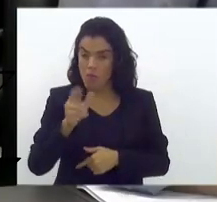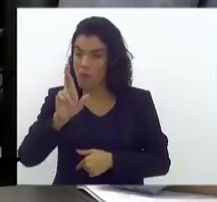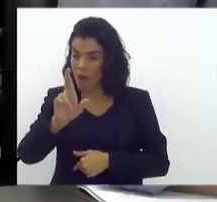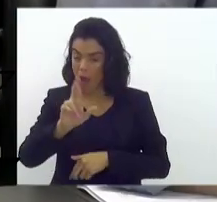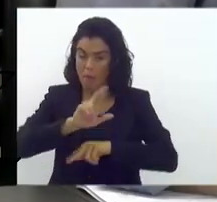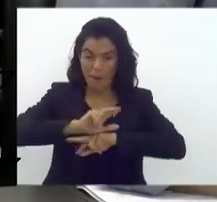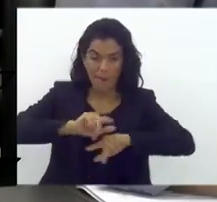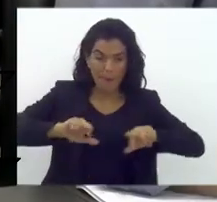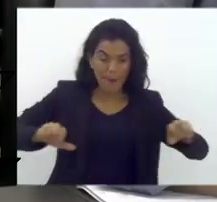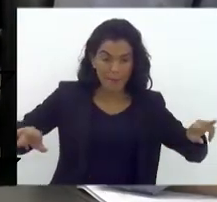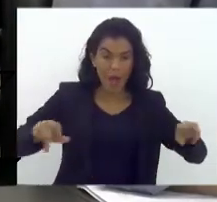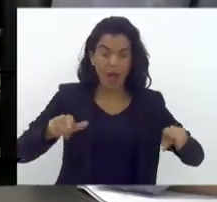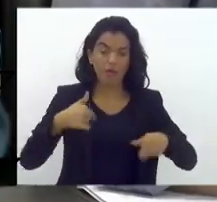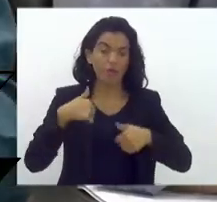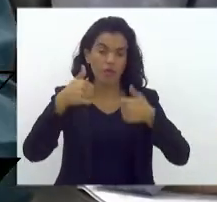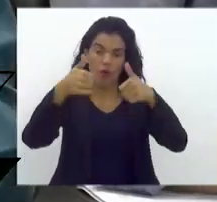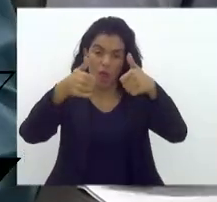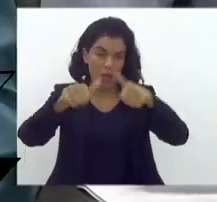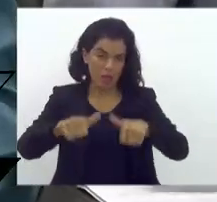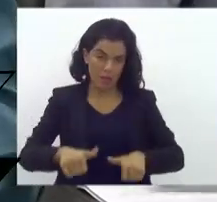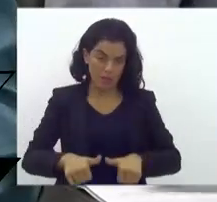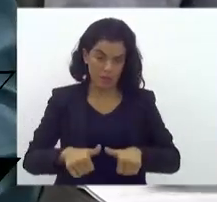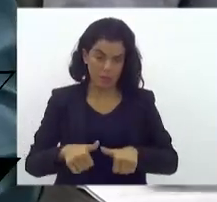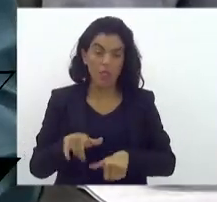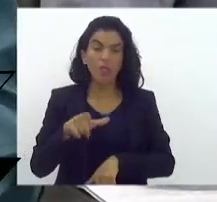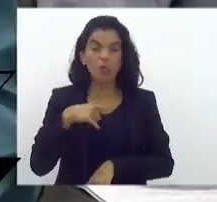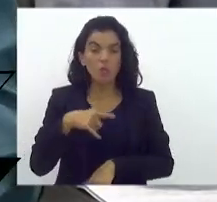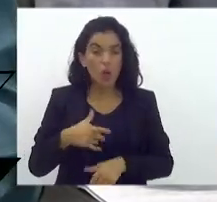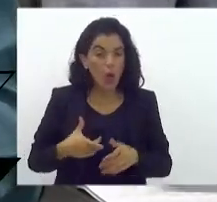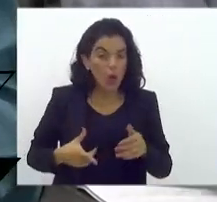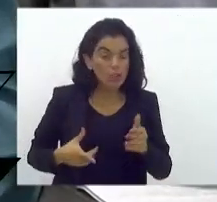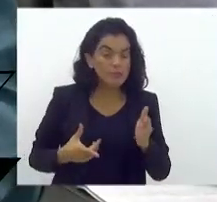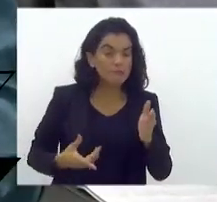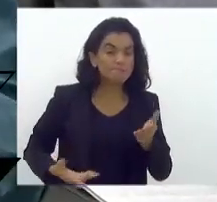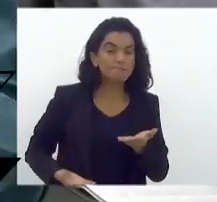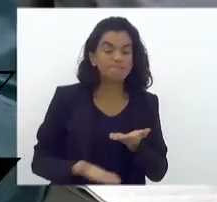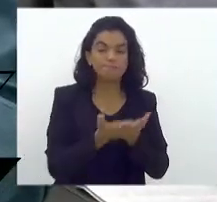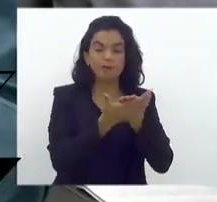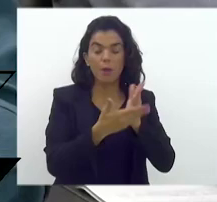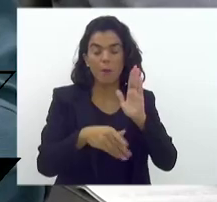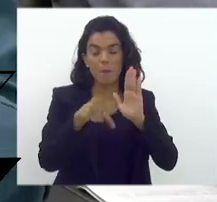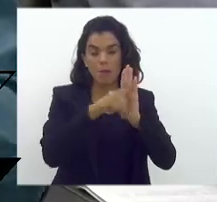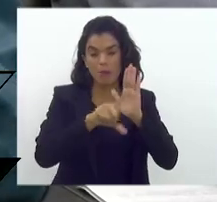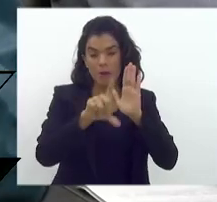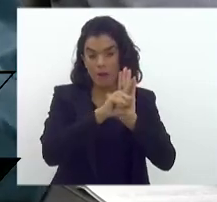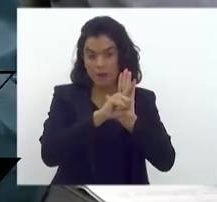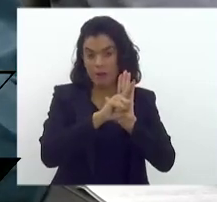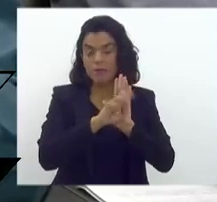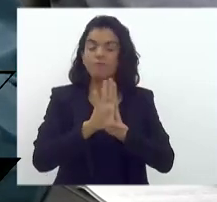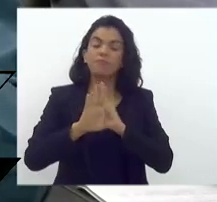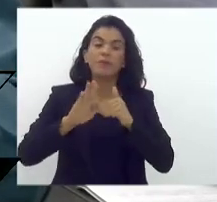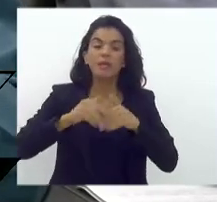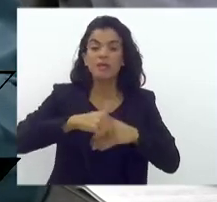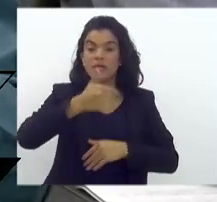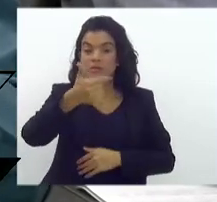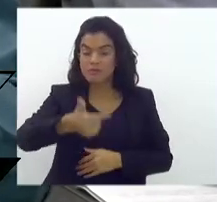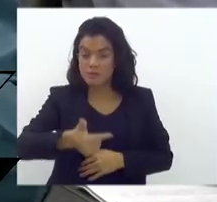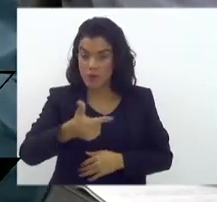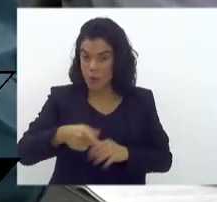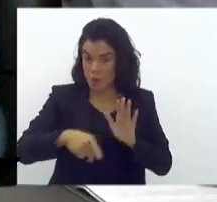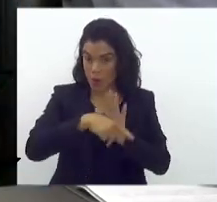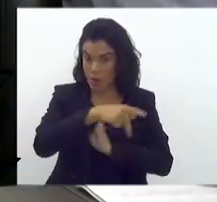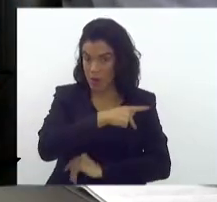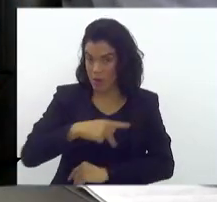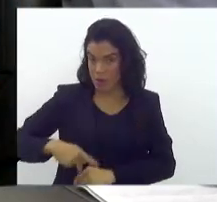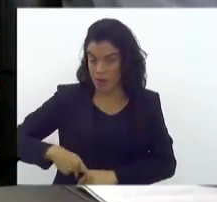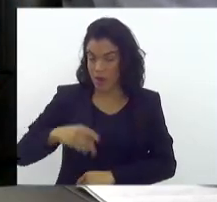analisado esse parâmetro, nós entramos com esse projeto. E, posteriormente, o próprio presidente